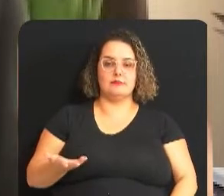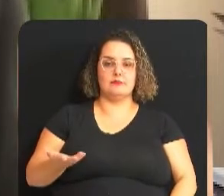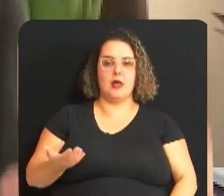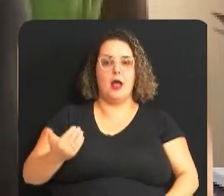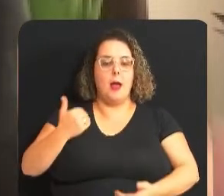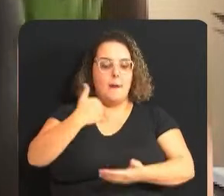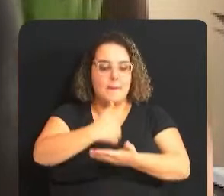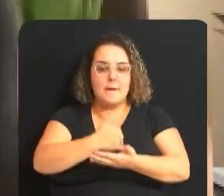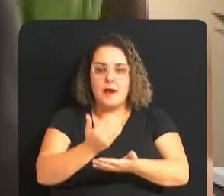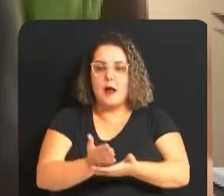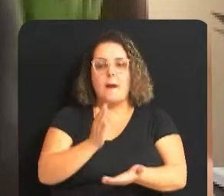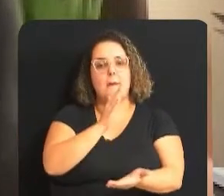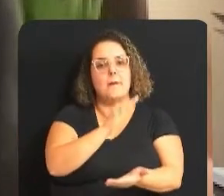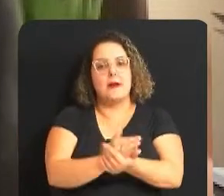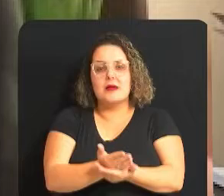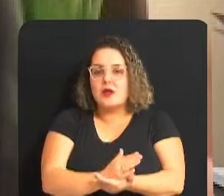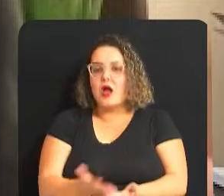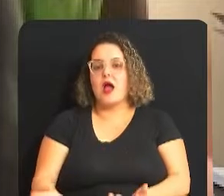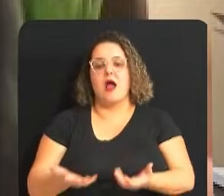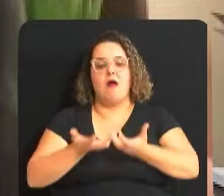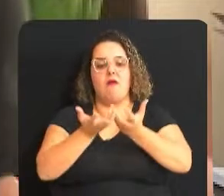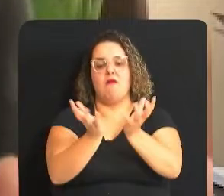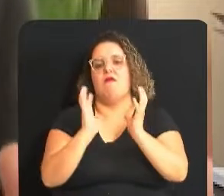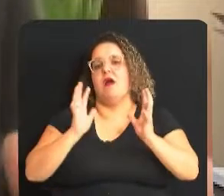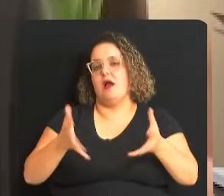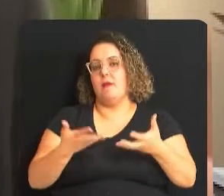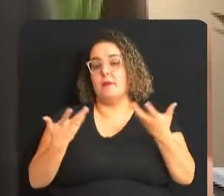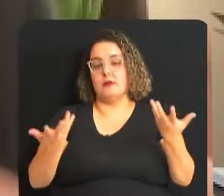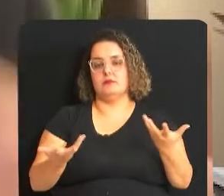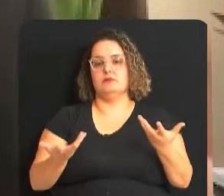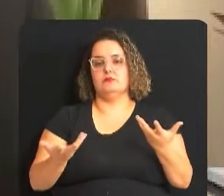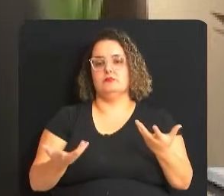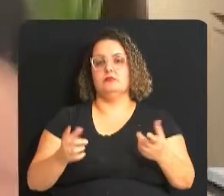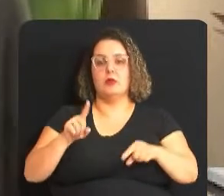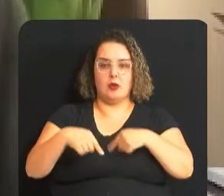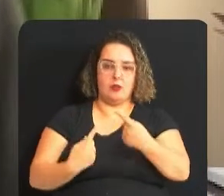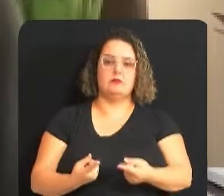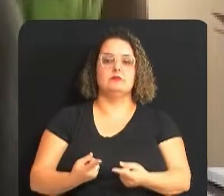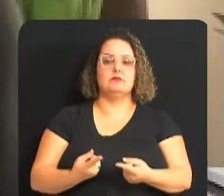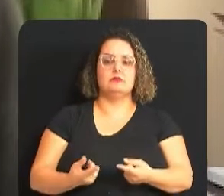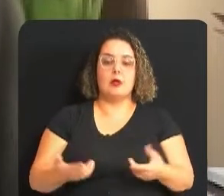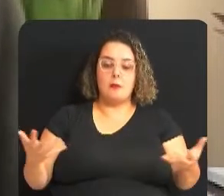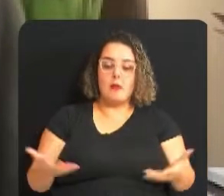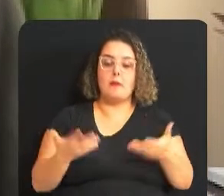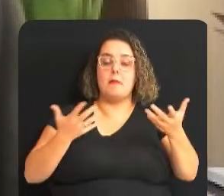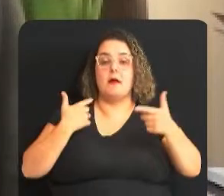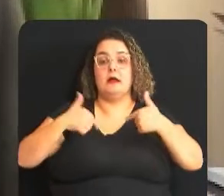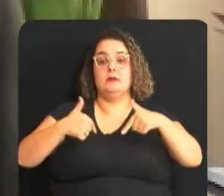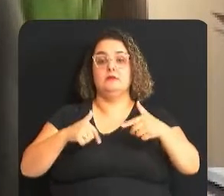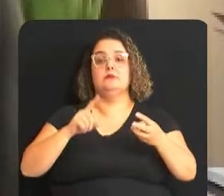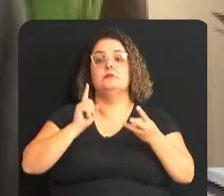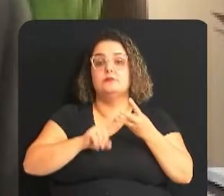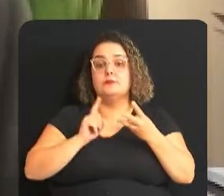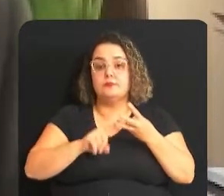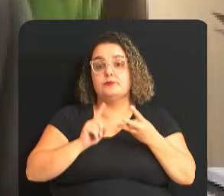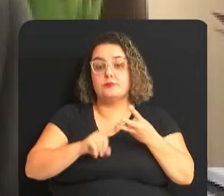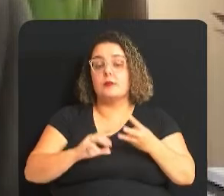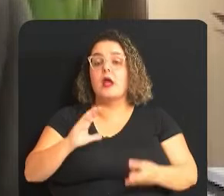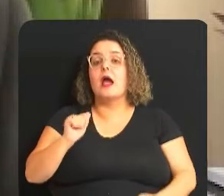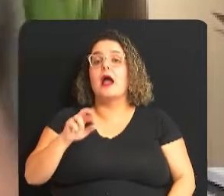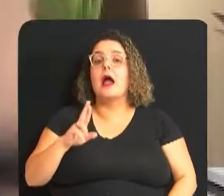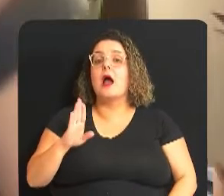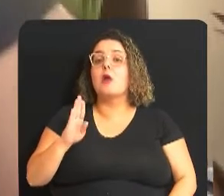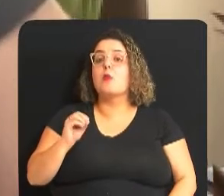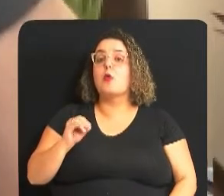alimento já é o menos importante, é o alimento que dá combustível para você trabalhar, que são os